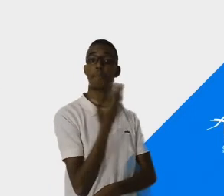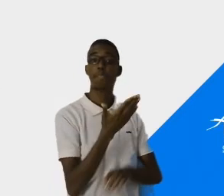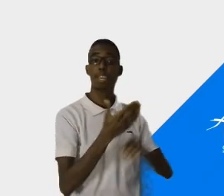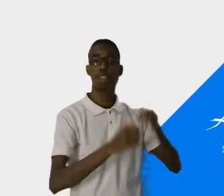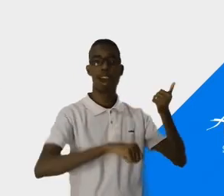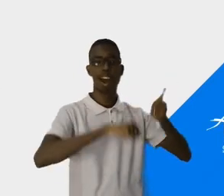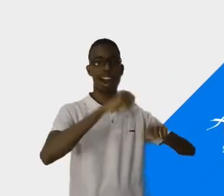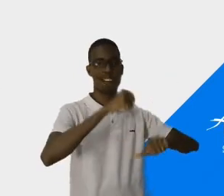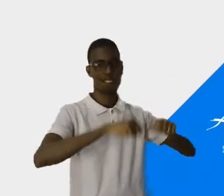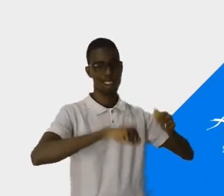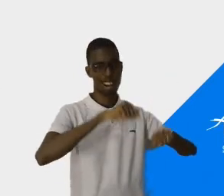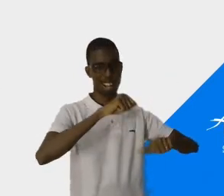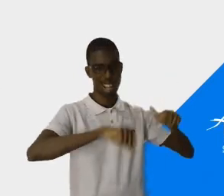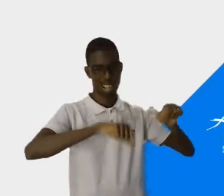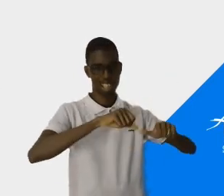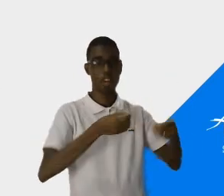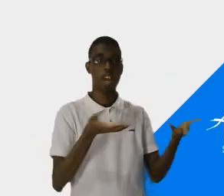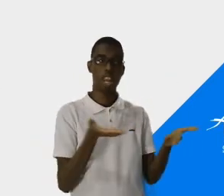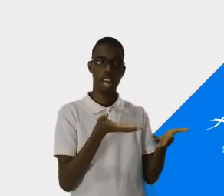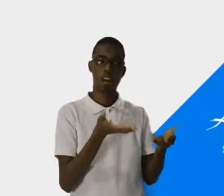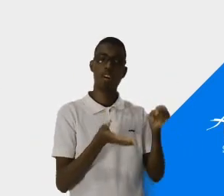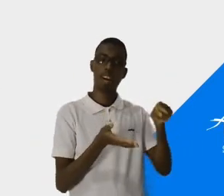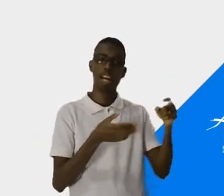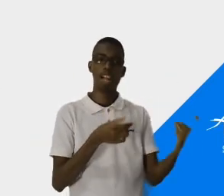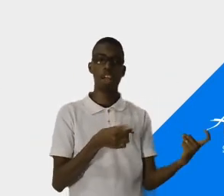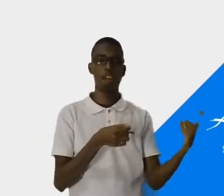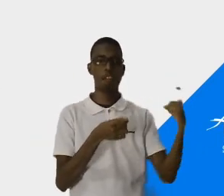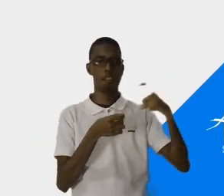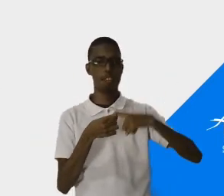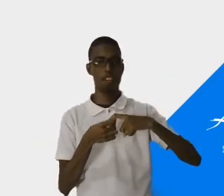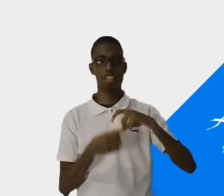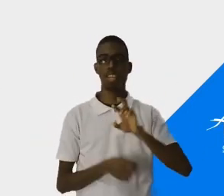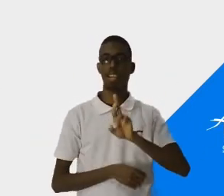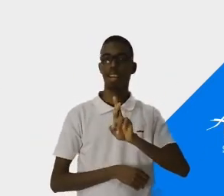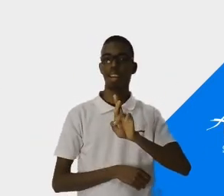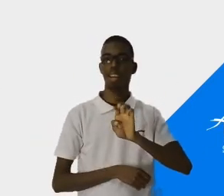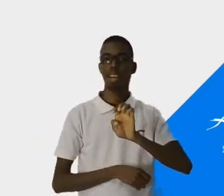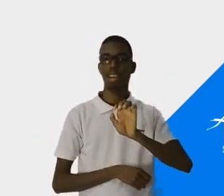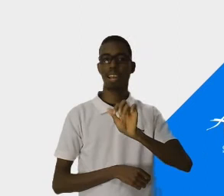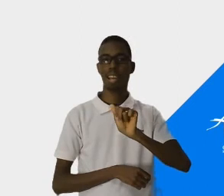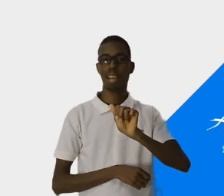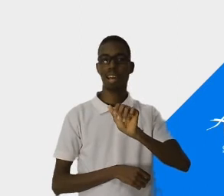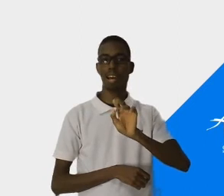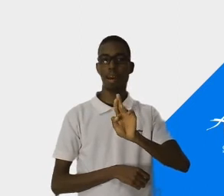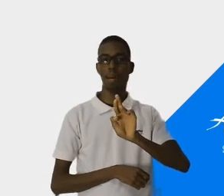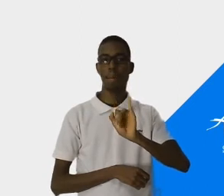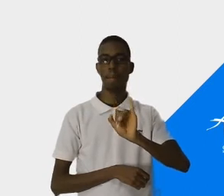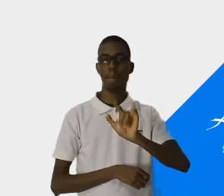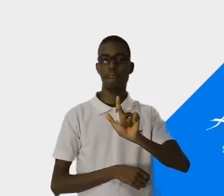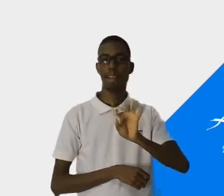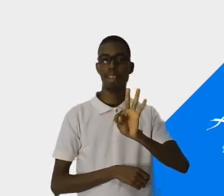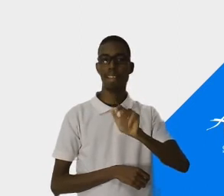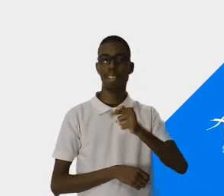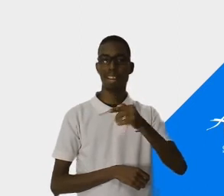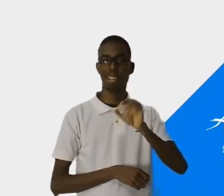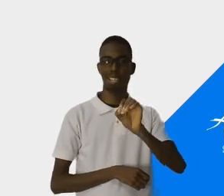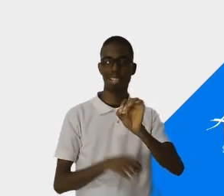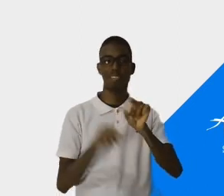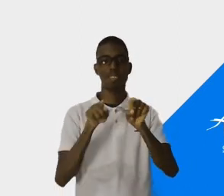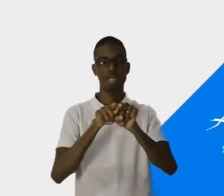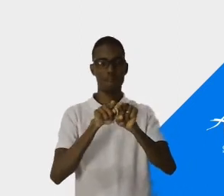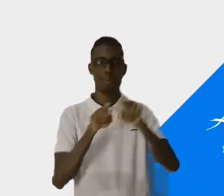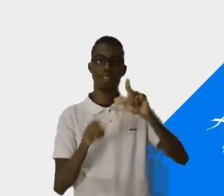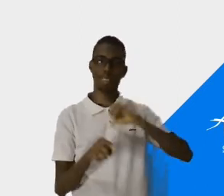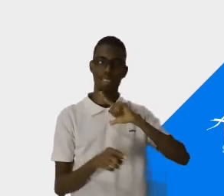no nosso programa de reabilitação neuropsicológica que nós temos no Núcleo de Neuropsicologia e Saúde do Hospital Universitário da